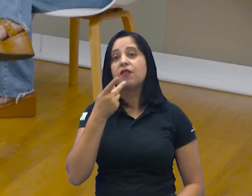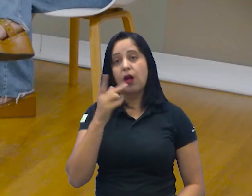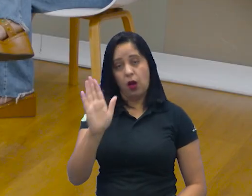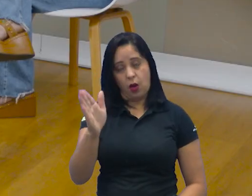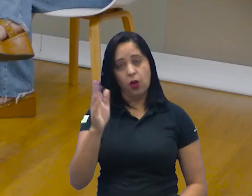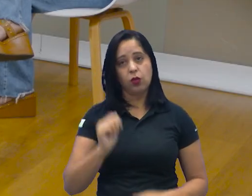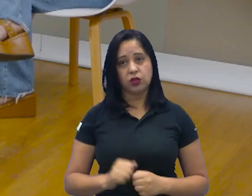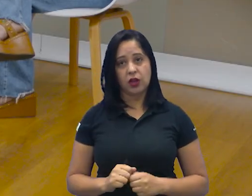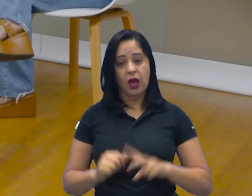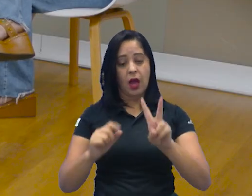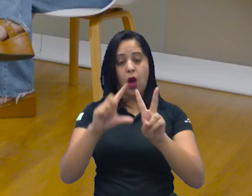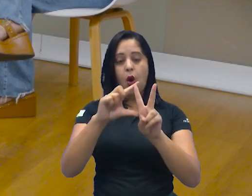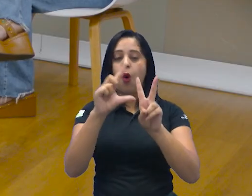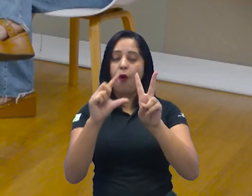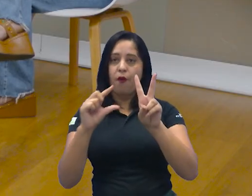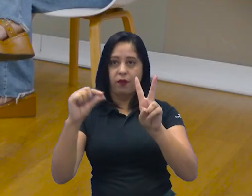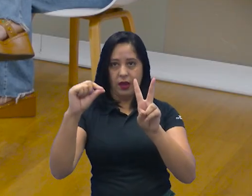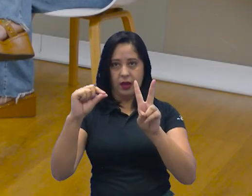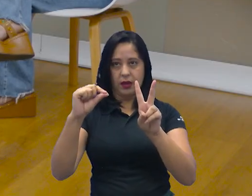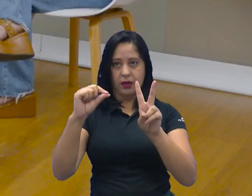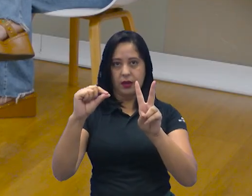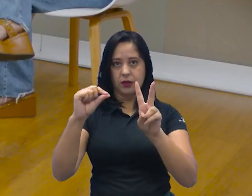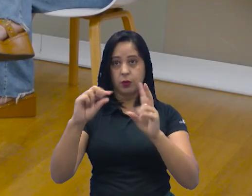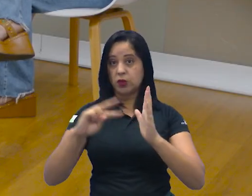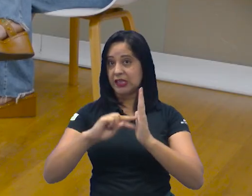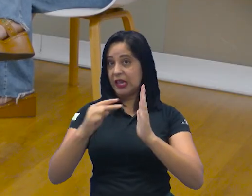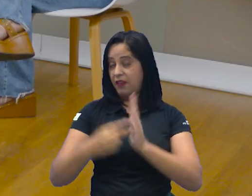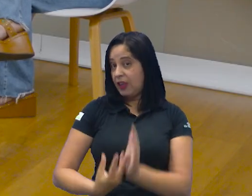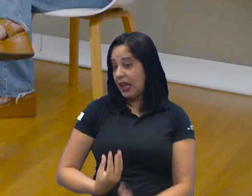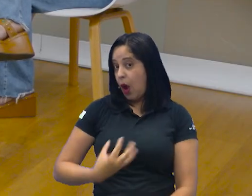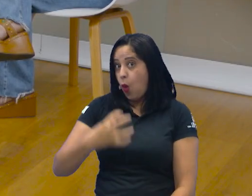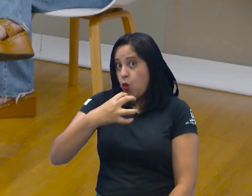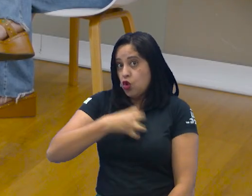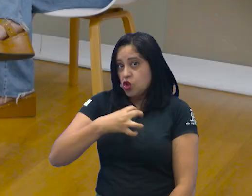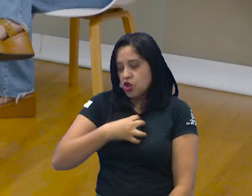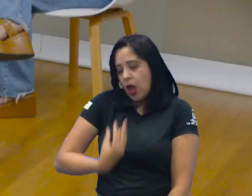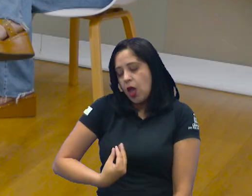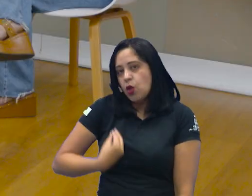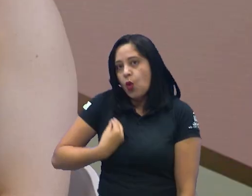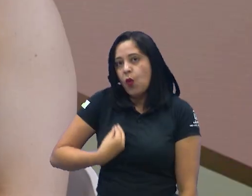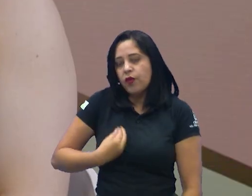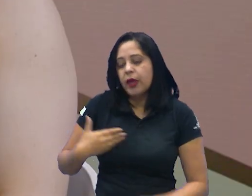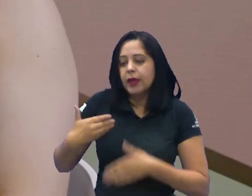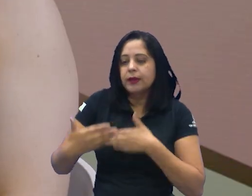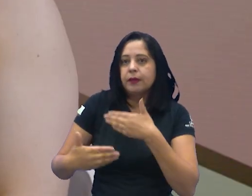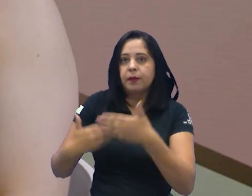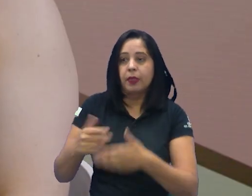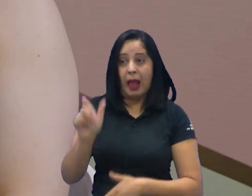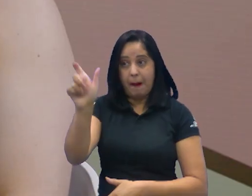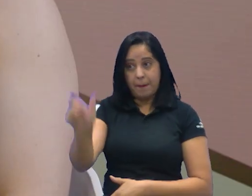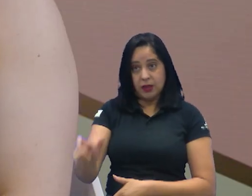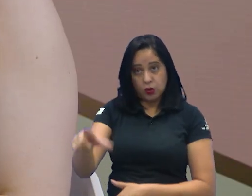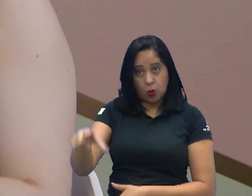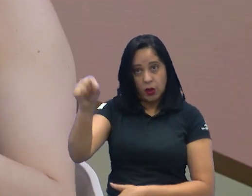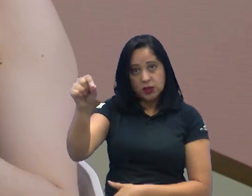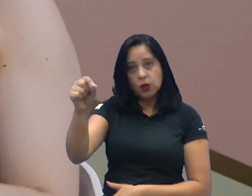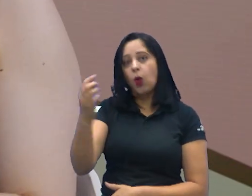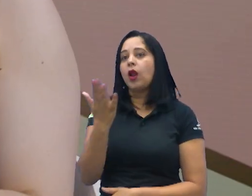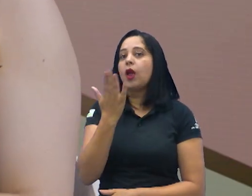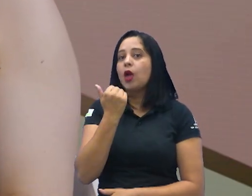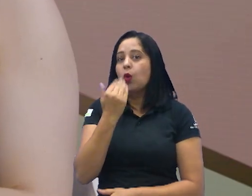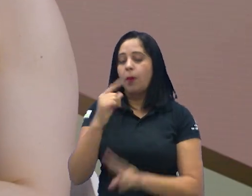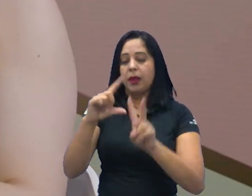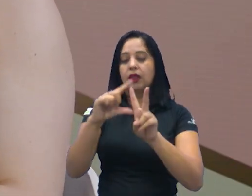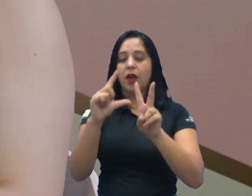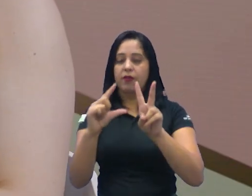o veganismo a gente trata como um estilo de vida. E aí, a pessoa que escolhe se alimentar dessa forma faz